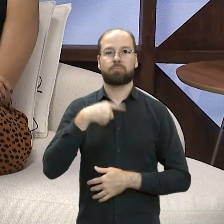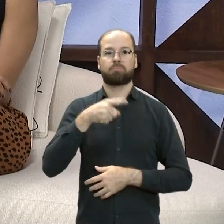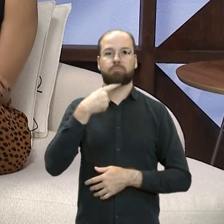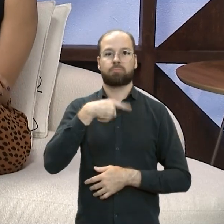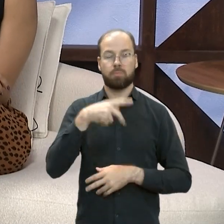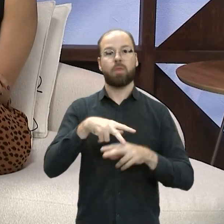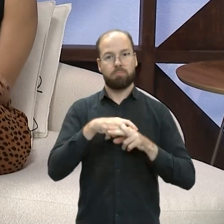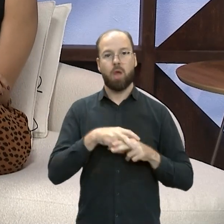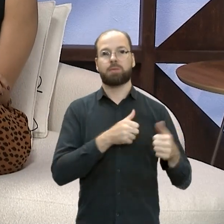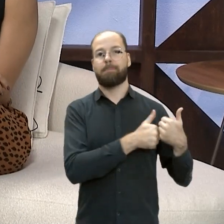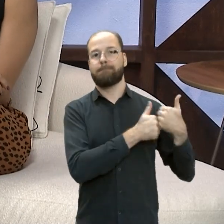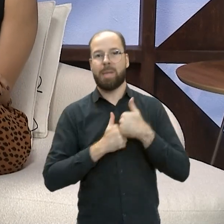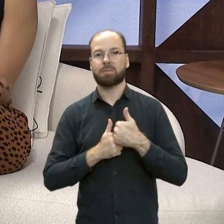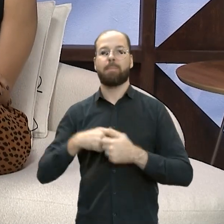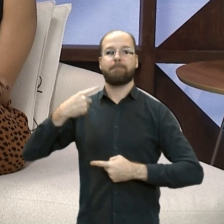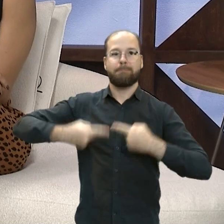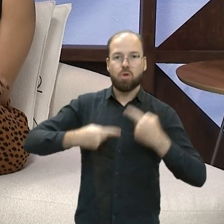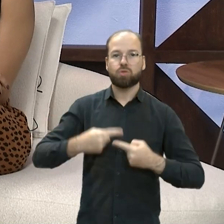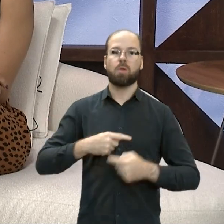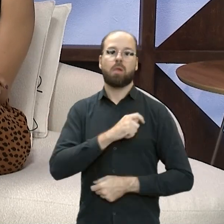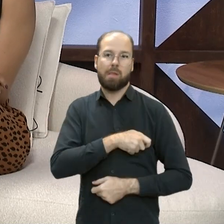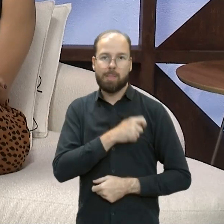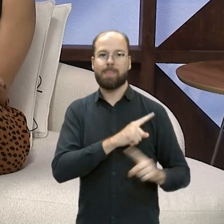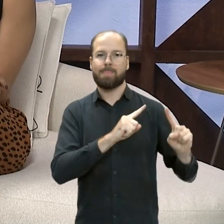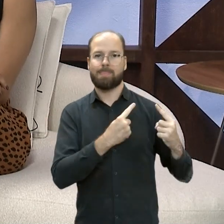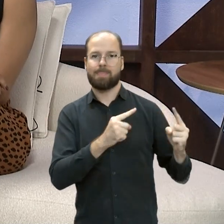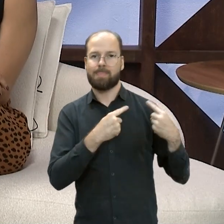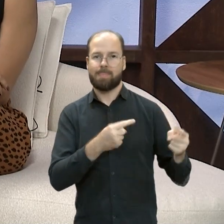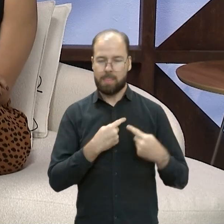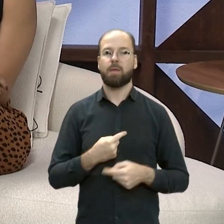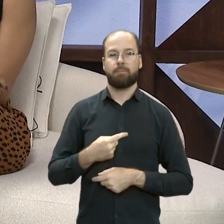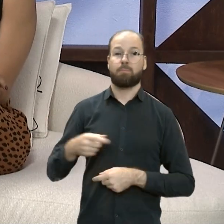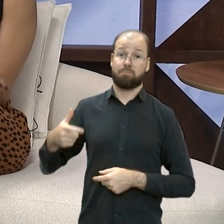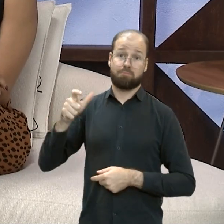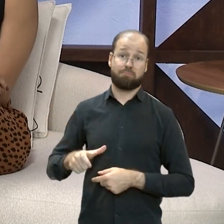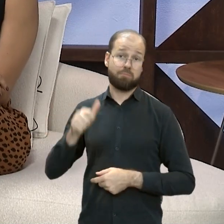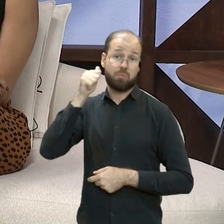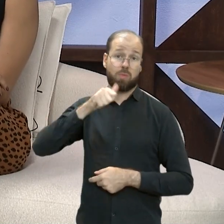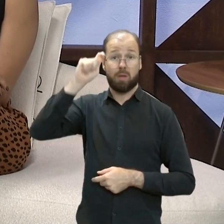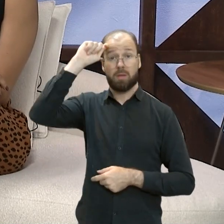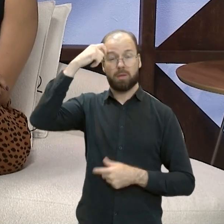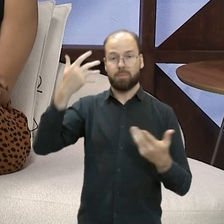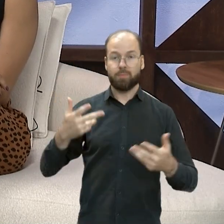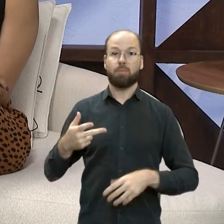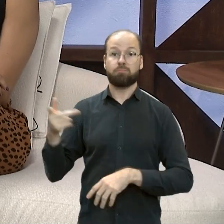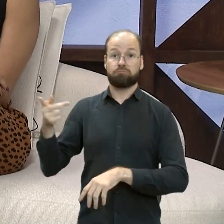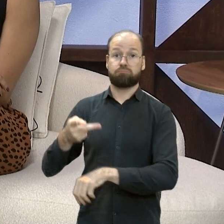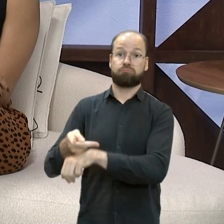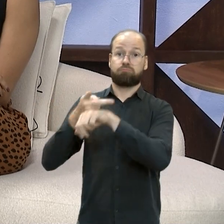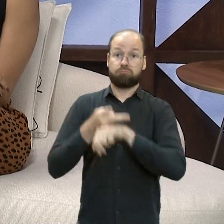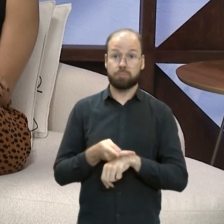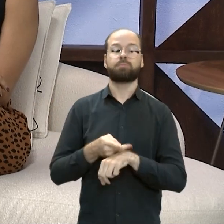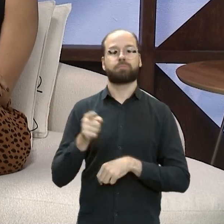por perseguição política e simplesmente por ser quem ela é, né? Então esse prêmio, esse título, ele é muito